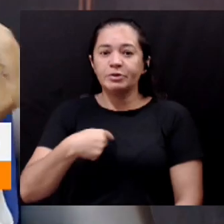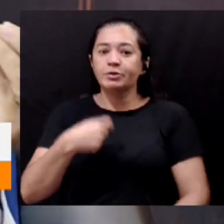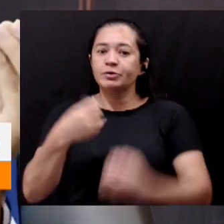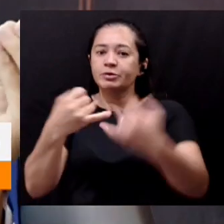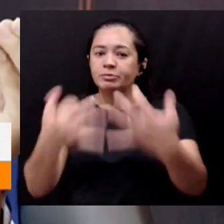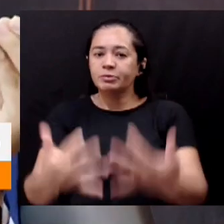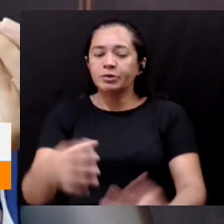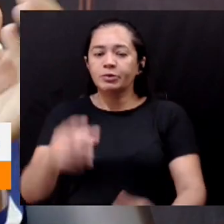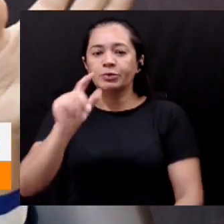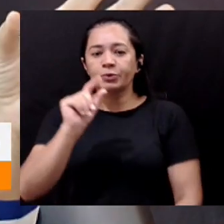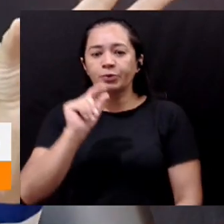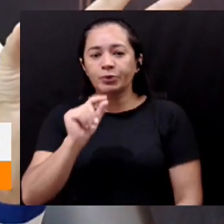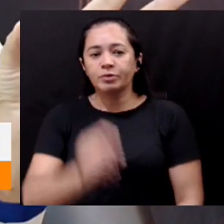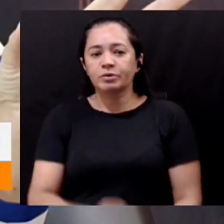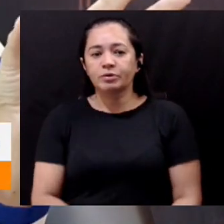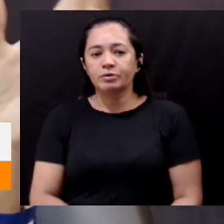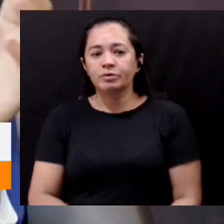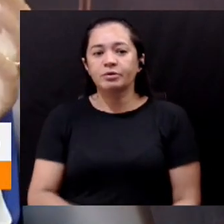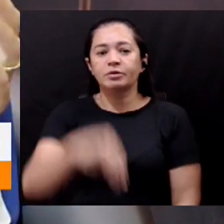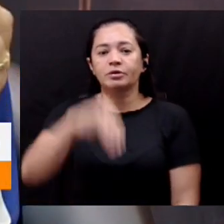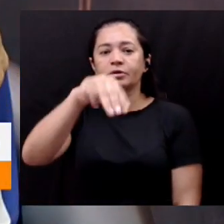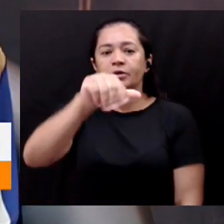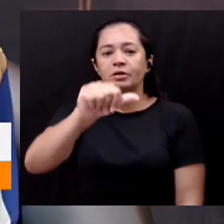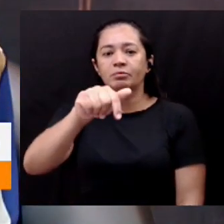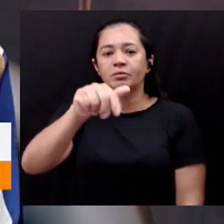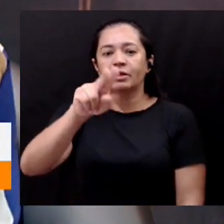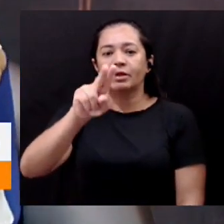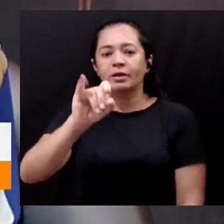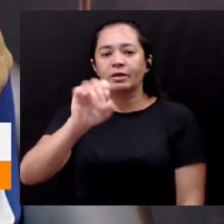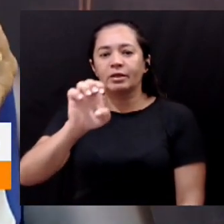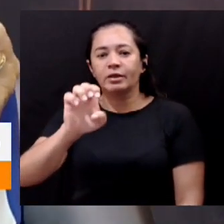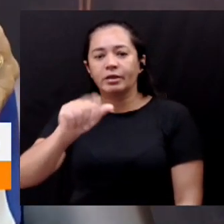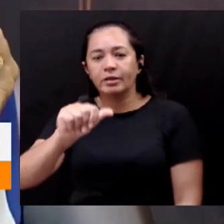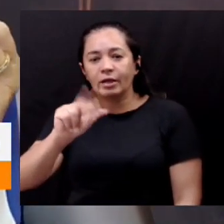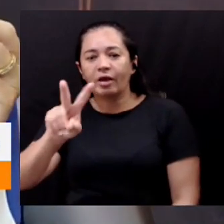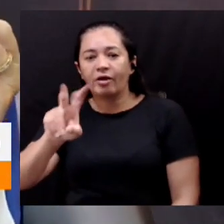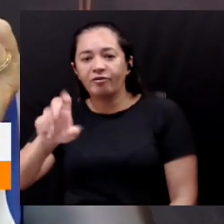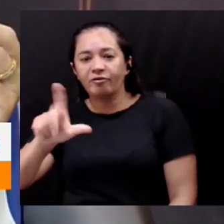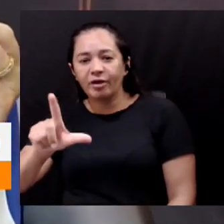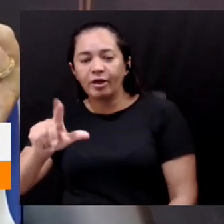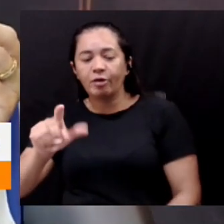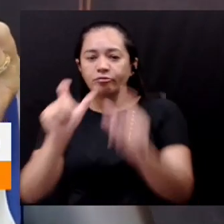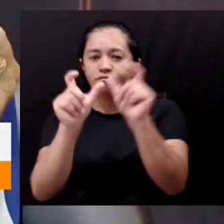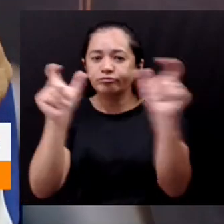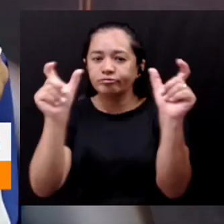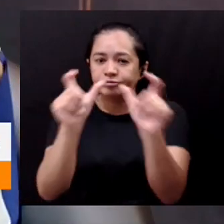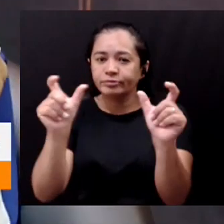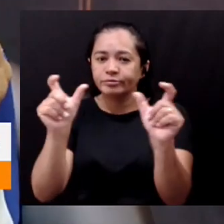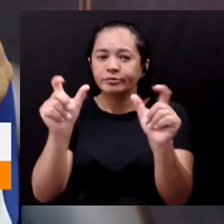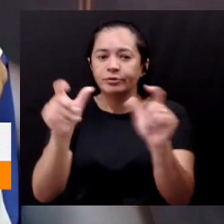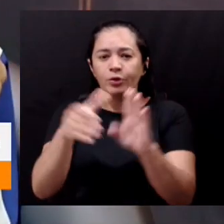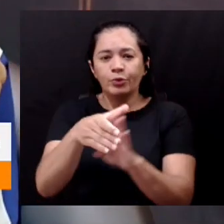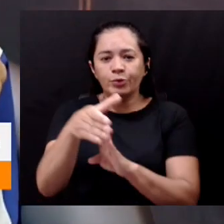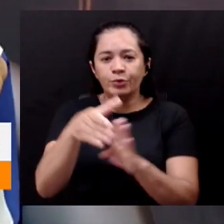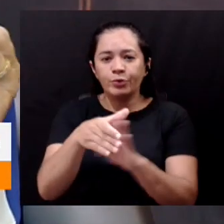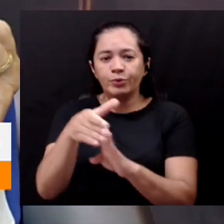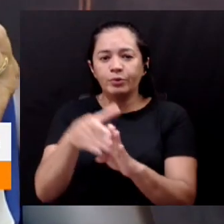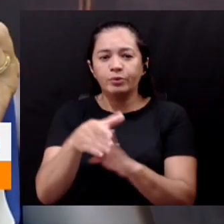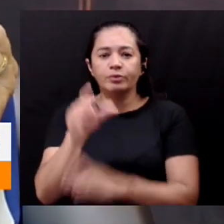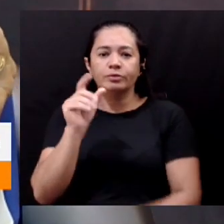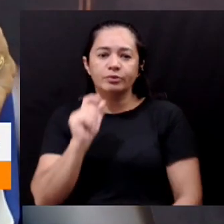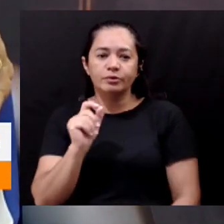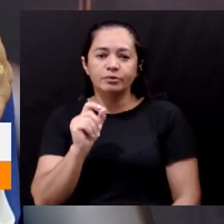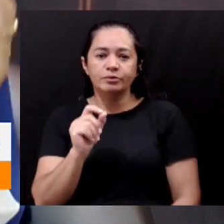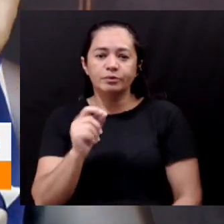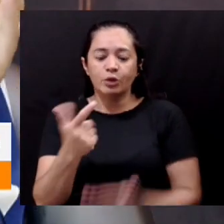o Maquiavel, ele já uhum. traz, né, uma dos conselhos, né, que ele deu para o príncipe, no livro O Príncipe, ele